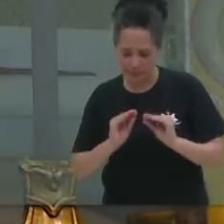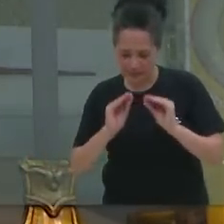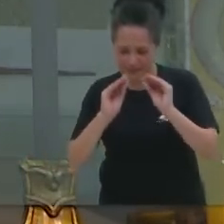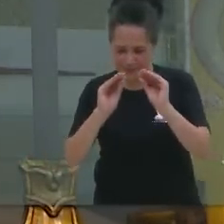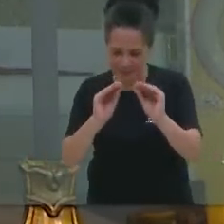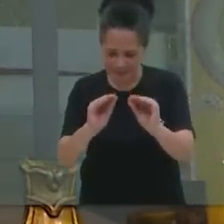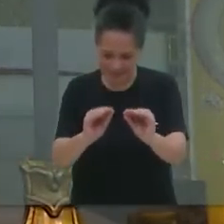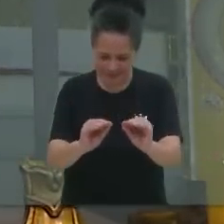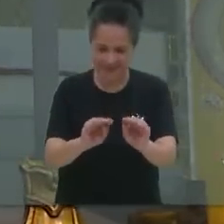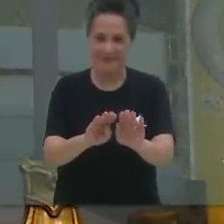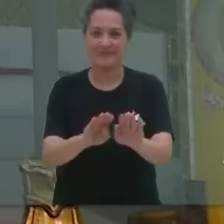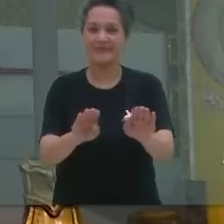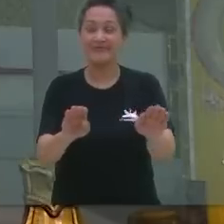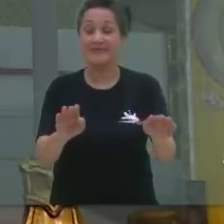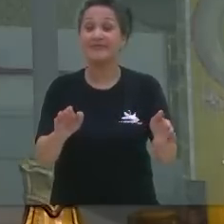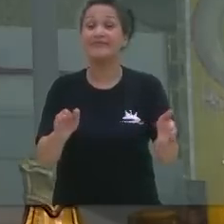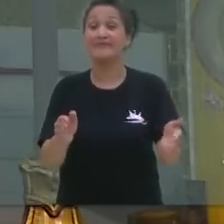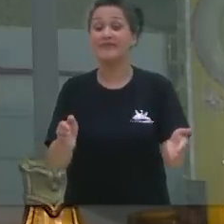colocamos